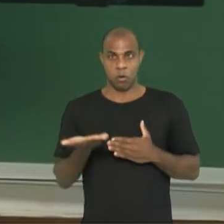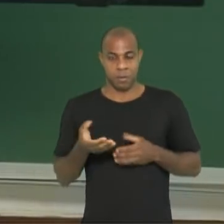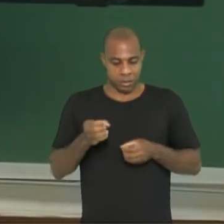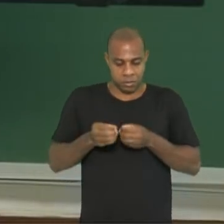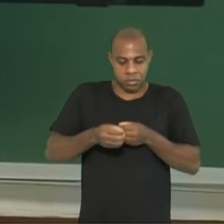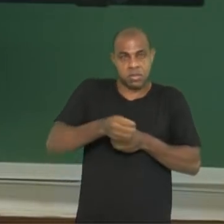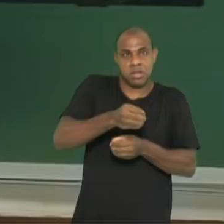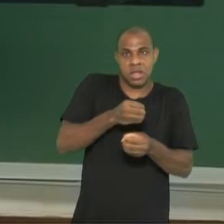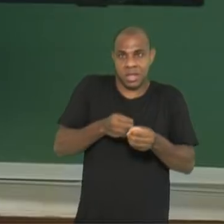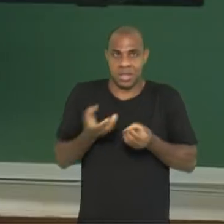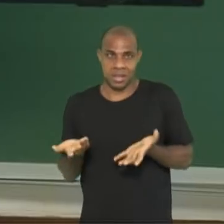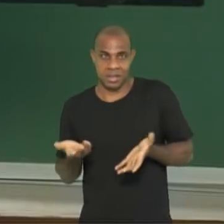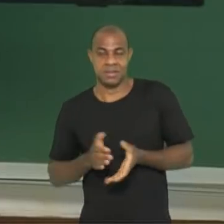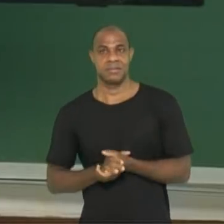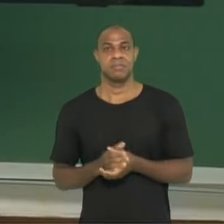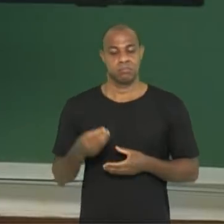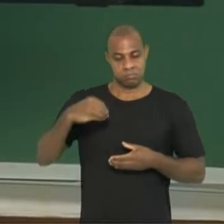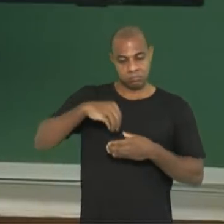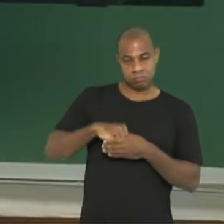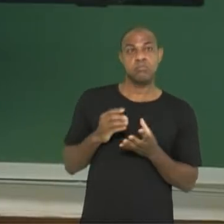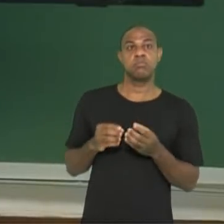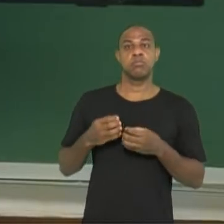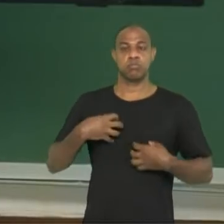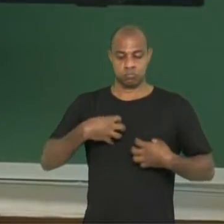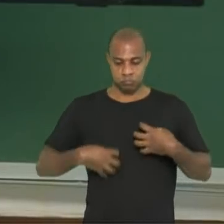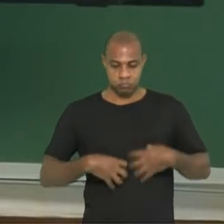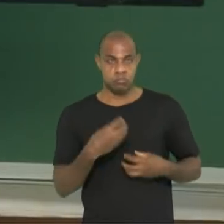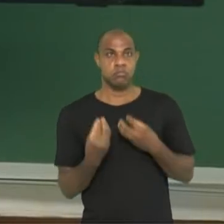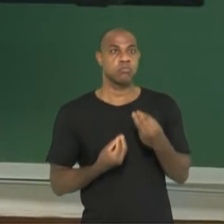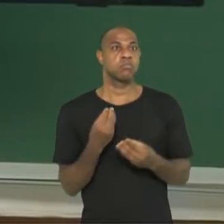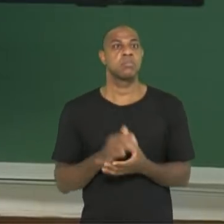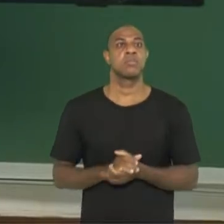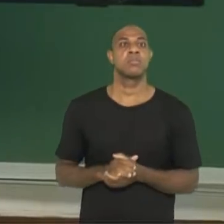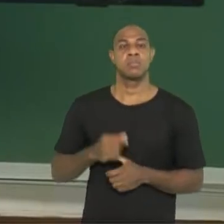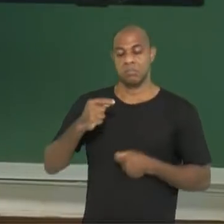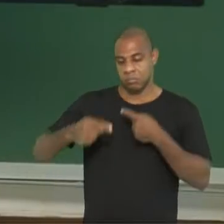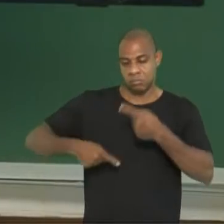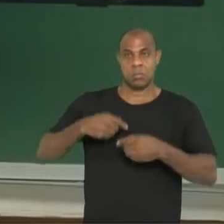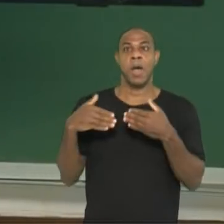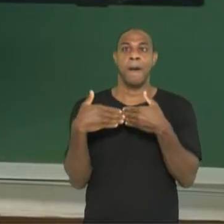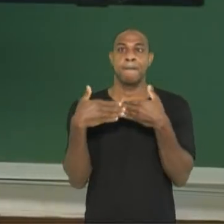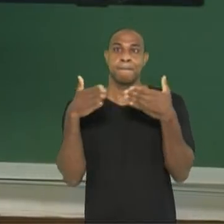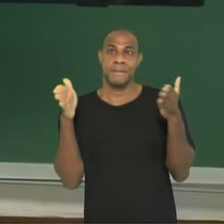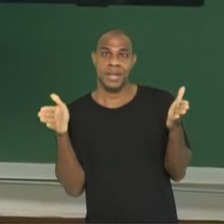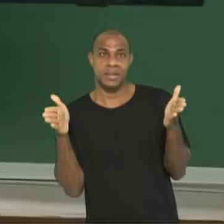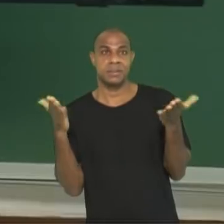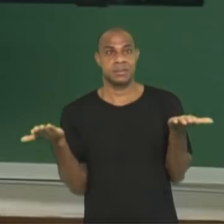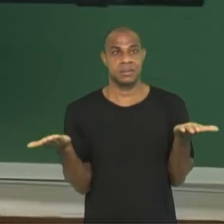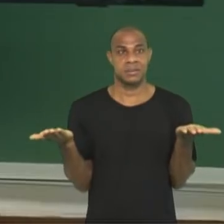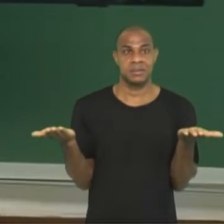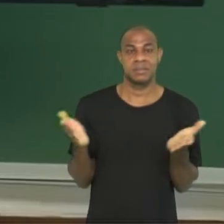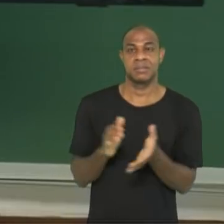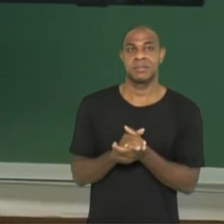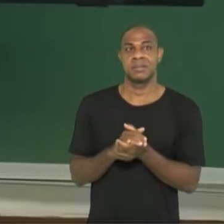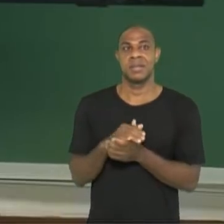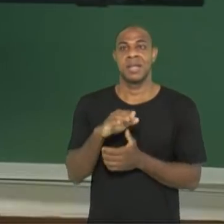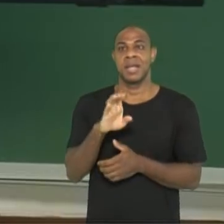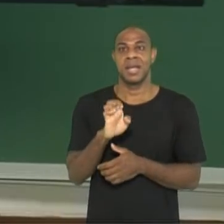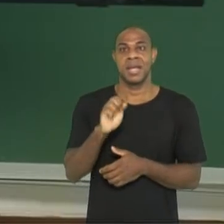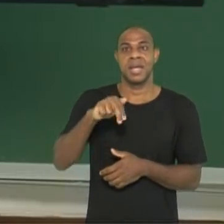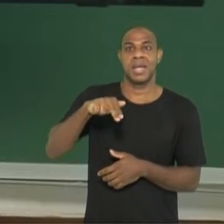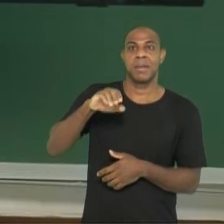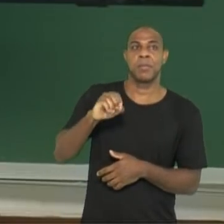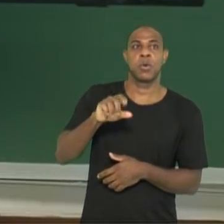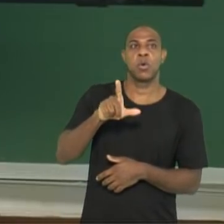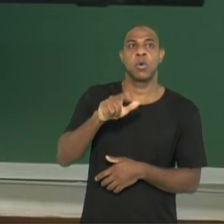células deles, acontece dentro dos órgãos. E a circulação, ela é aberta. Então a hemolinfa, ela sai de